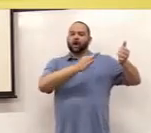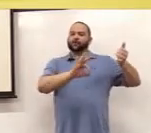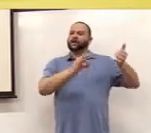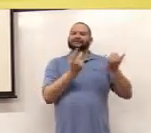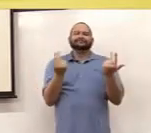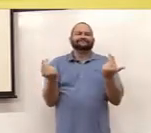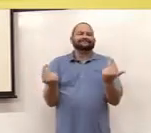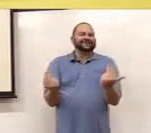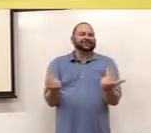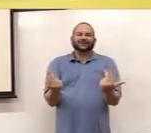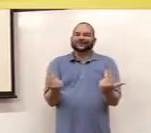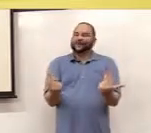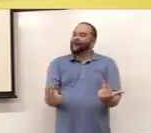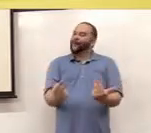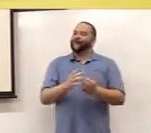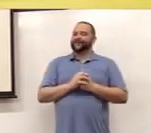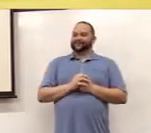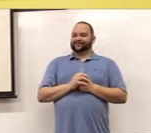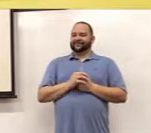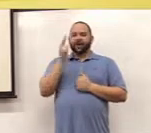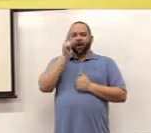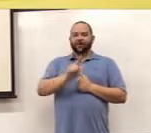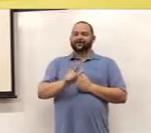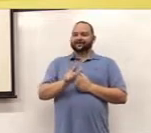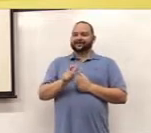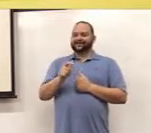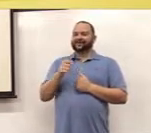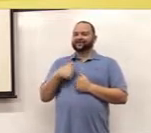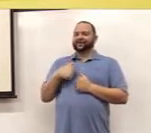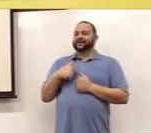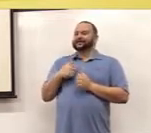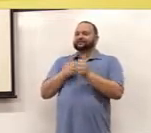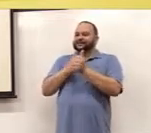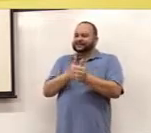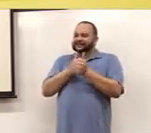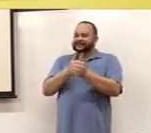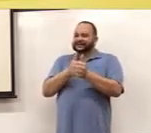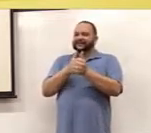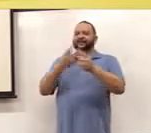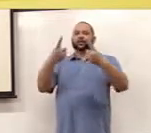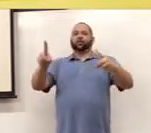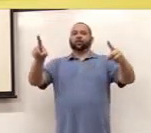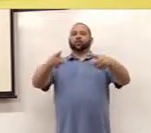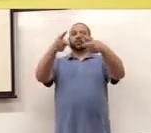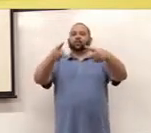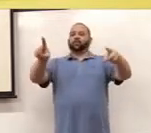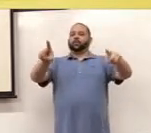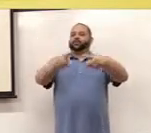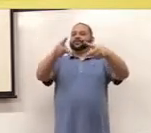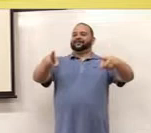tocando, coordenadas a mesma coisa, seguindo um outro que está lá na frente tentando dar ordem nisso